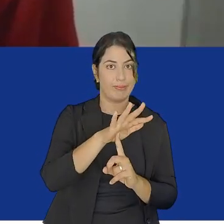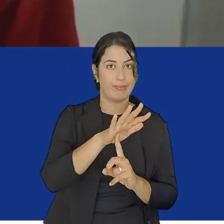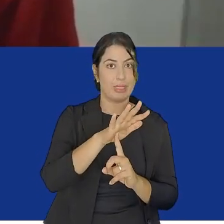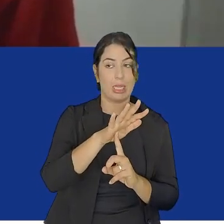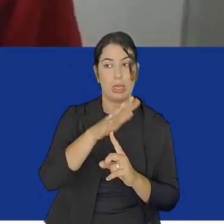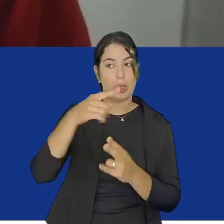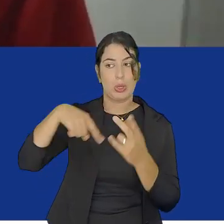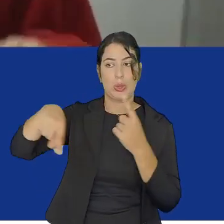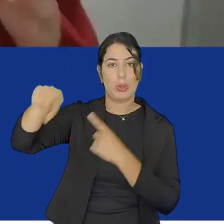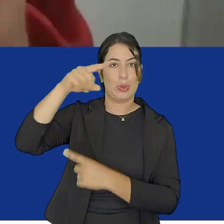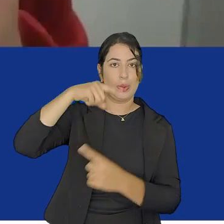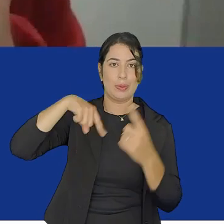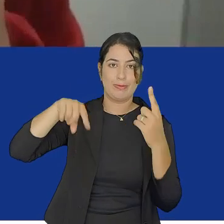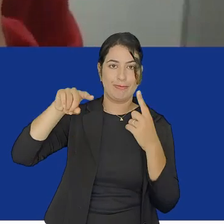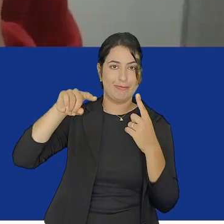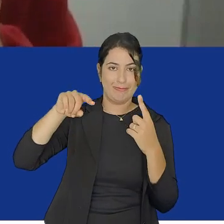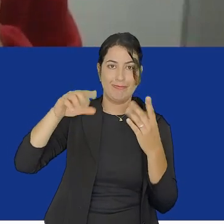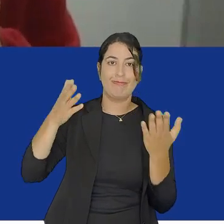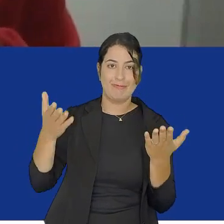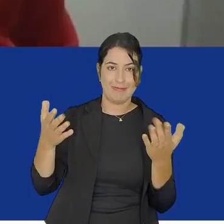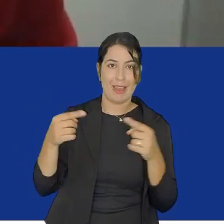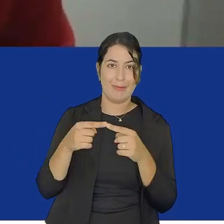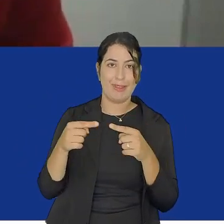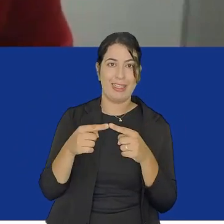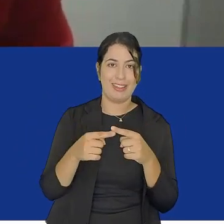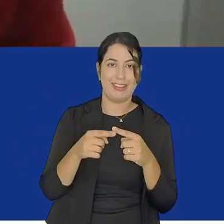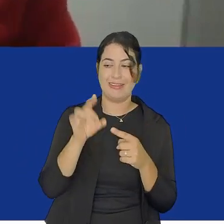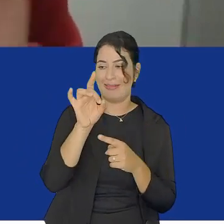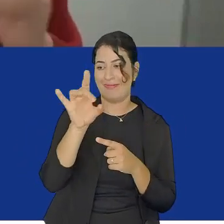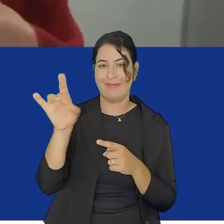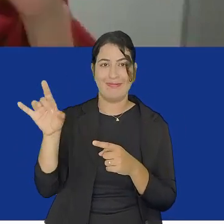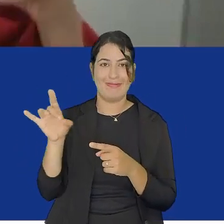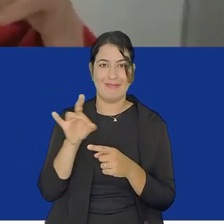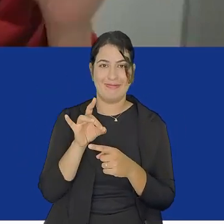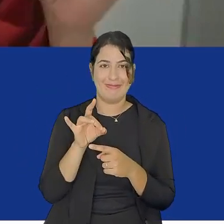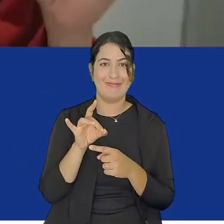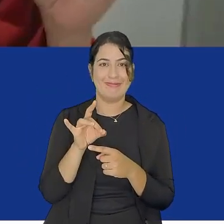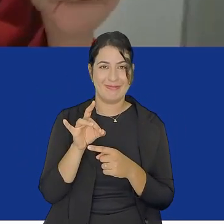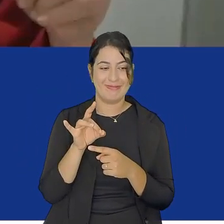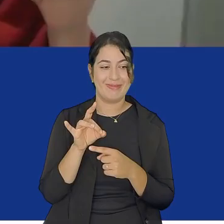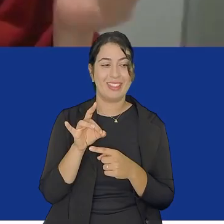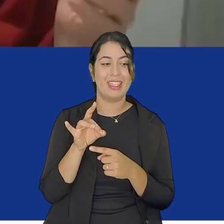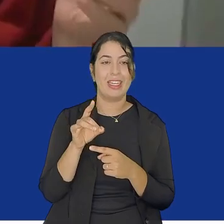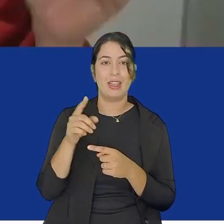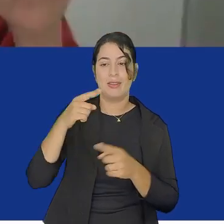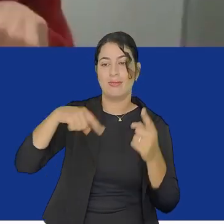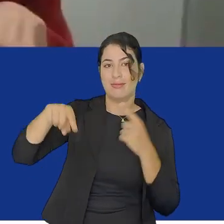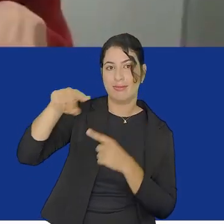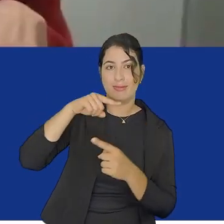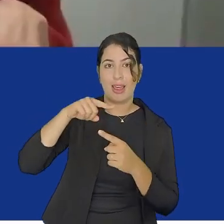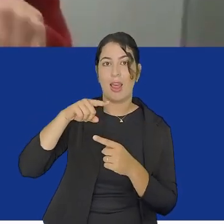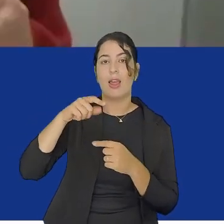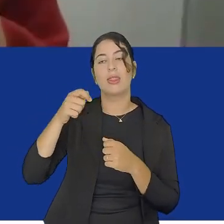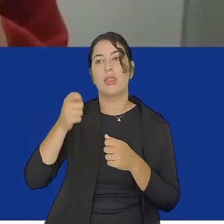estamos implicados. Nós não somos estanques nos nossos papéis. A gente troca o tempo todo. Então, hoje você é gestor, daqui a